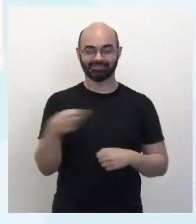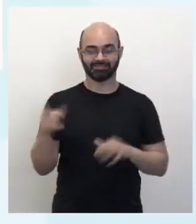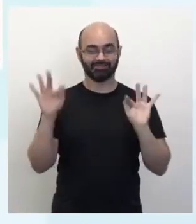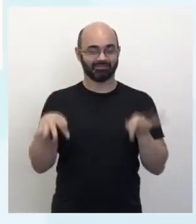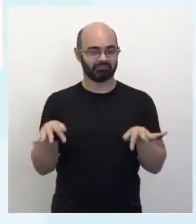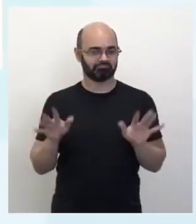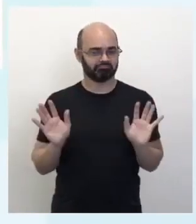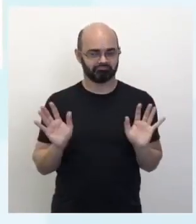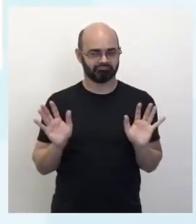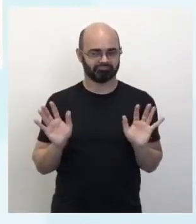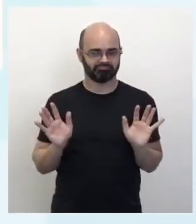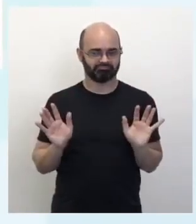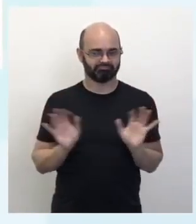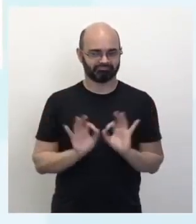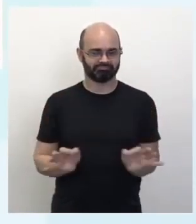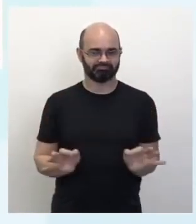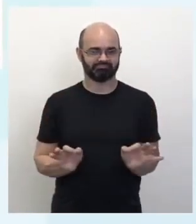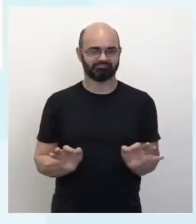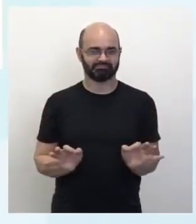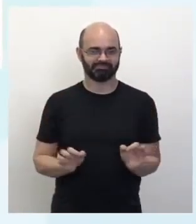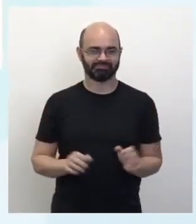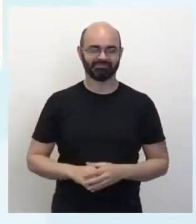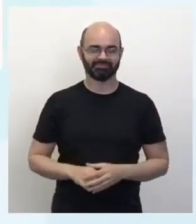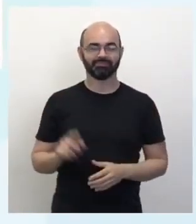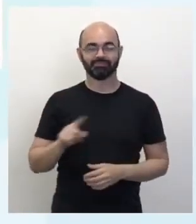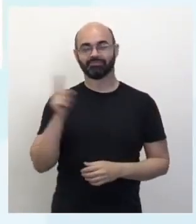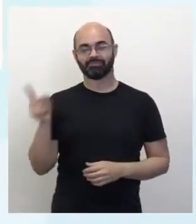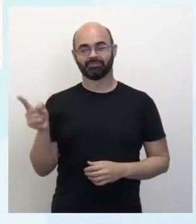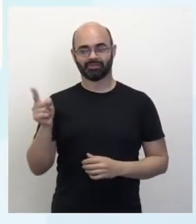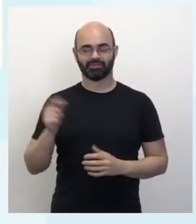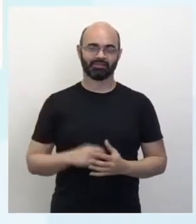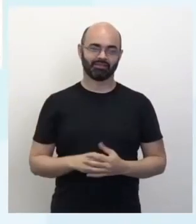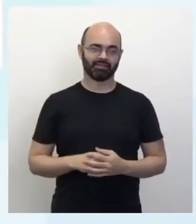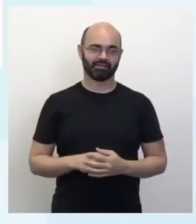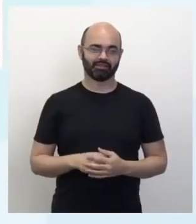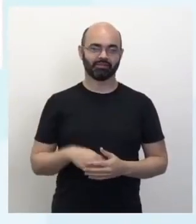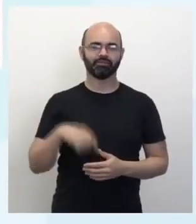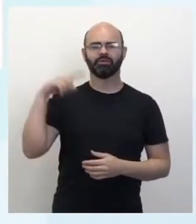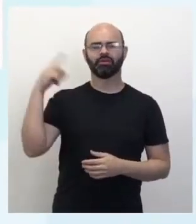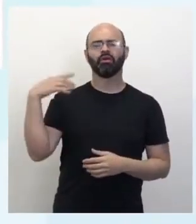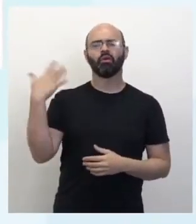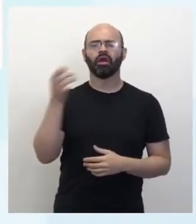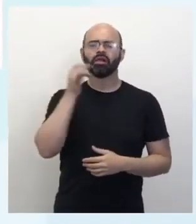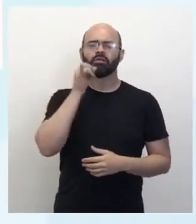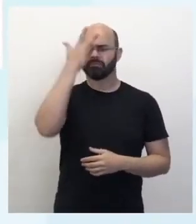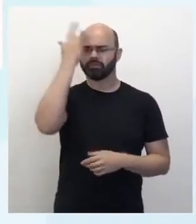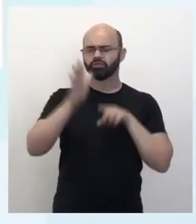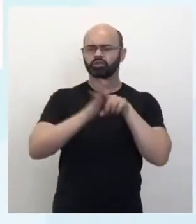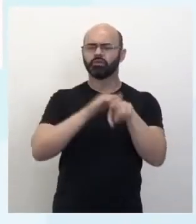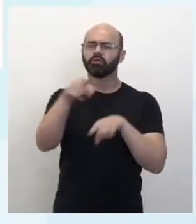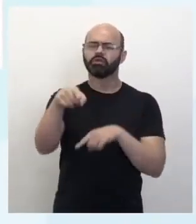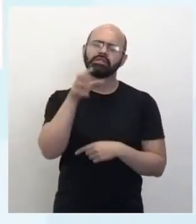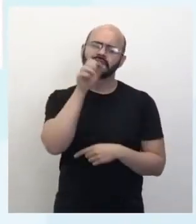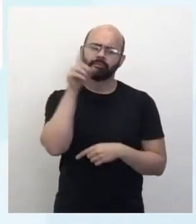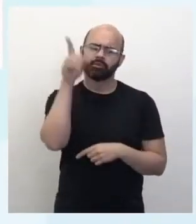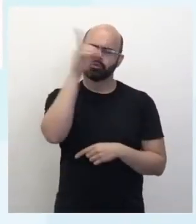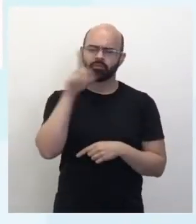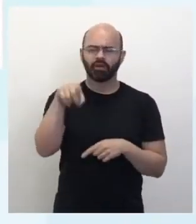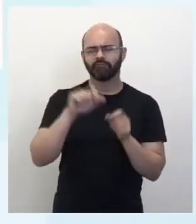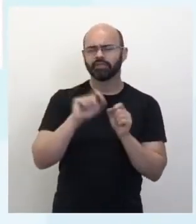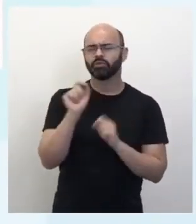semana. É isso. Aí na outra, when someone asks about the plan for the week. Quando alguém